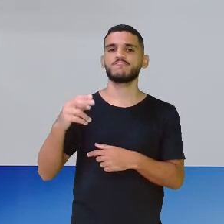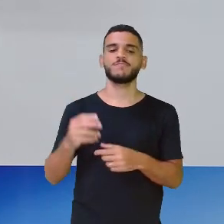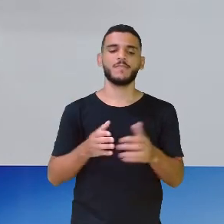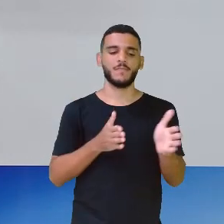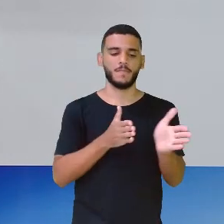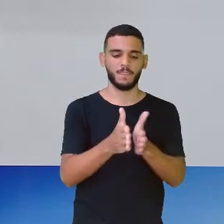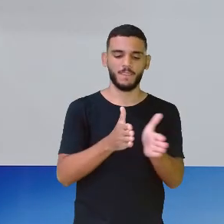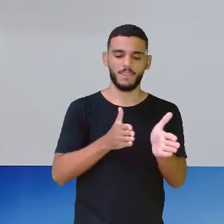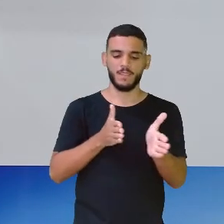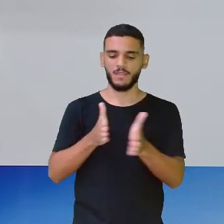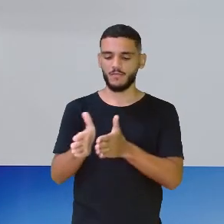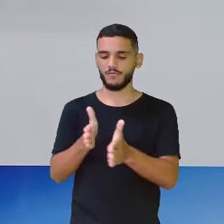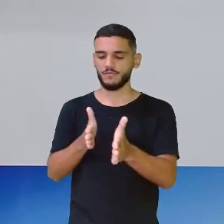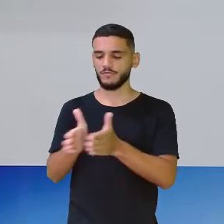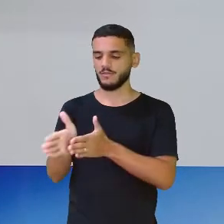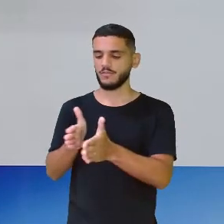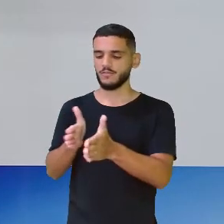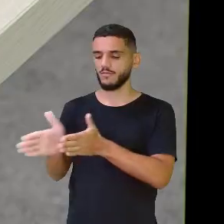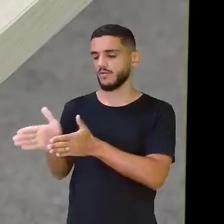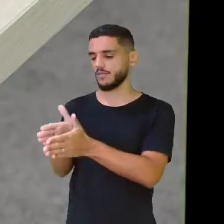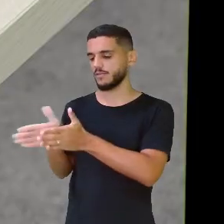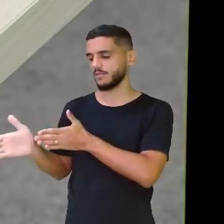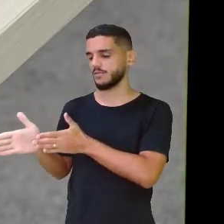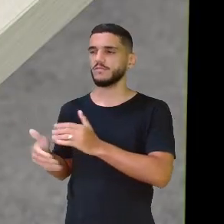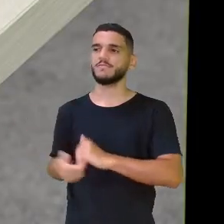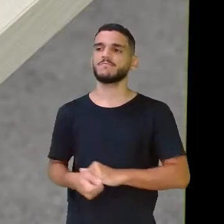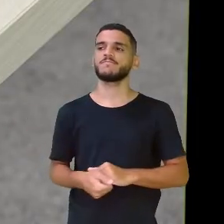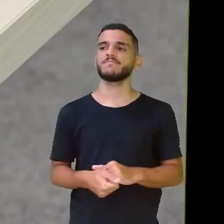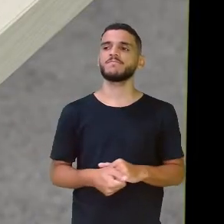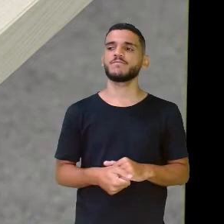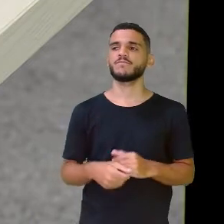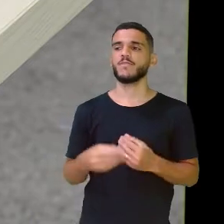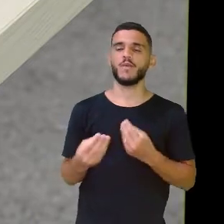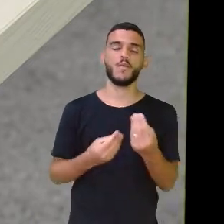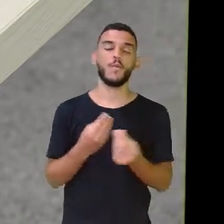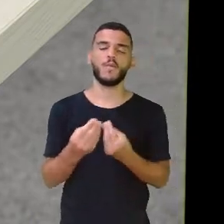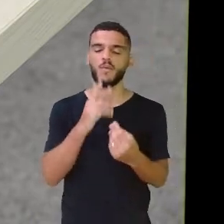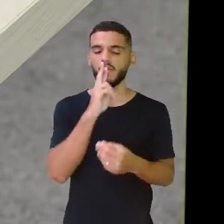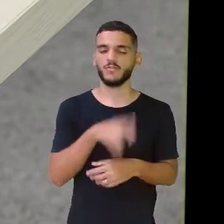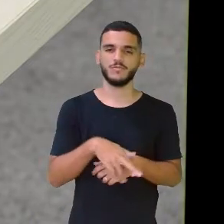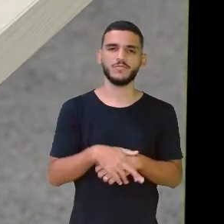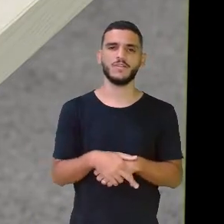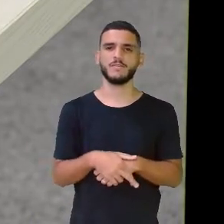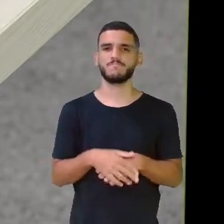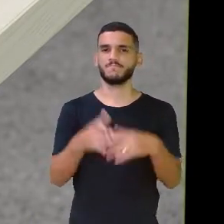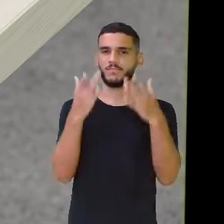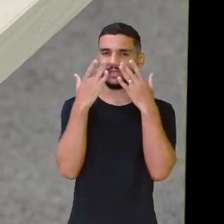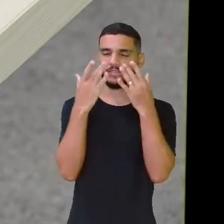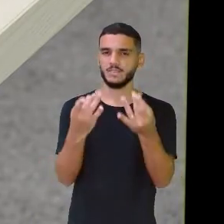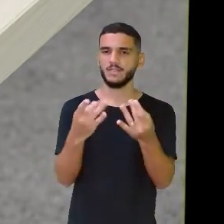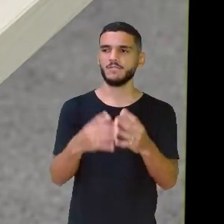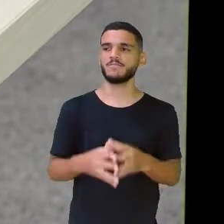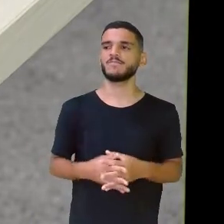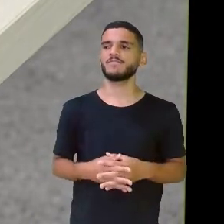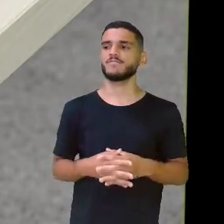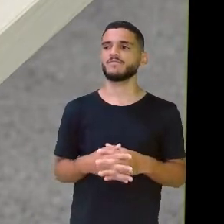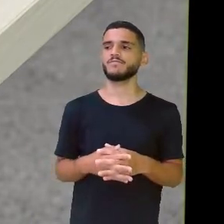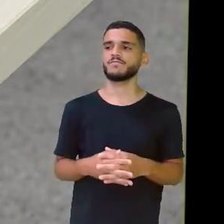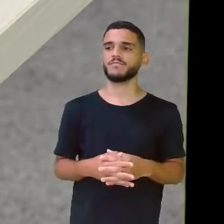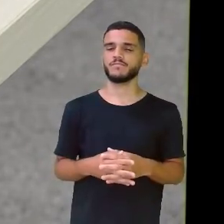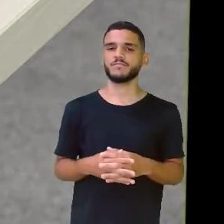que eu tenho aí. Como é que eu vou fazer? Preste atenção. A gente vai distribuir. Vou distribuir